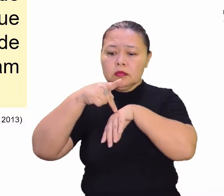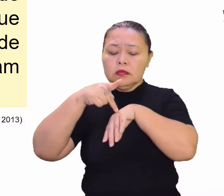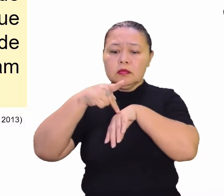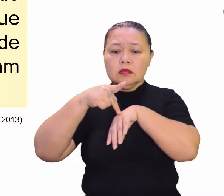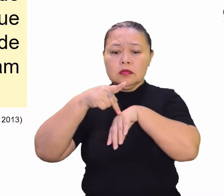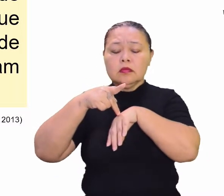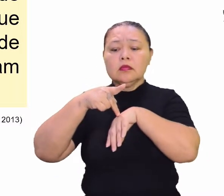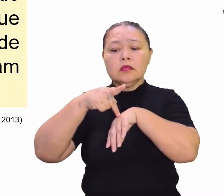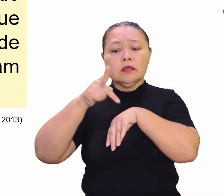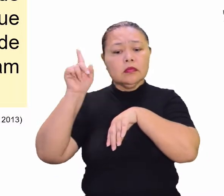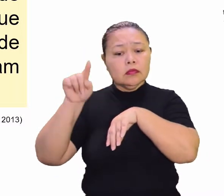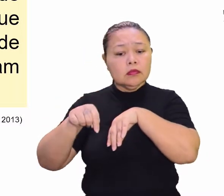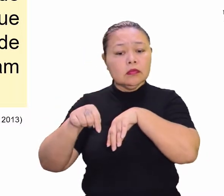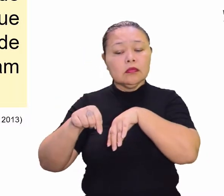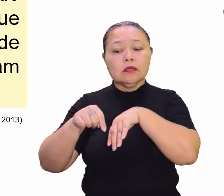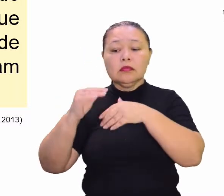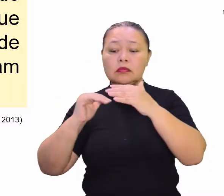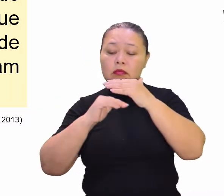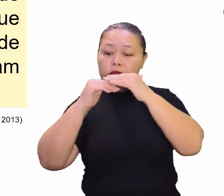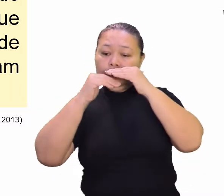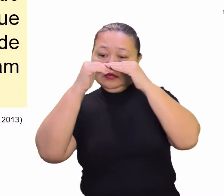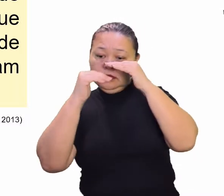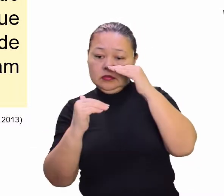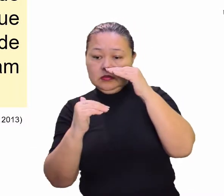Latina são países